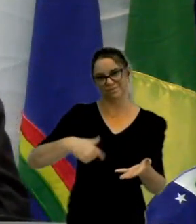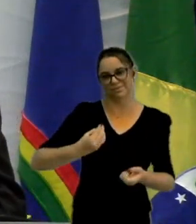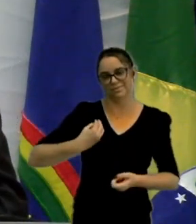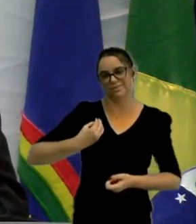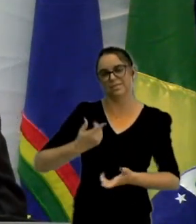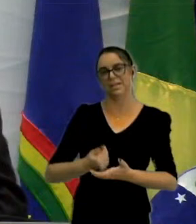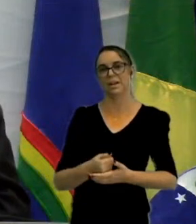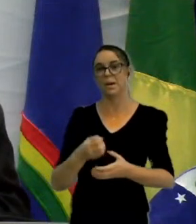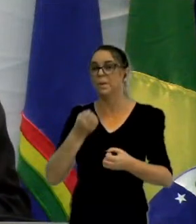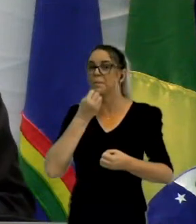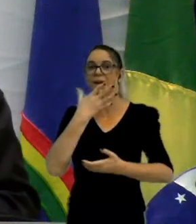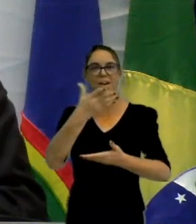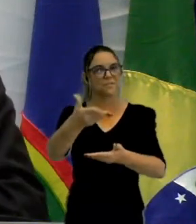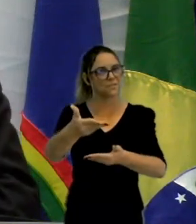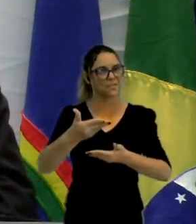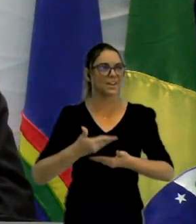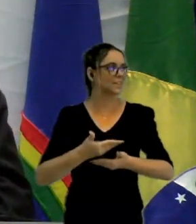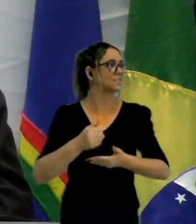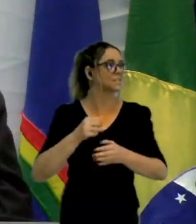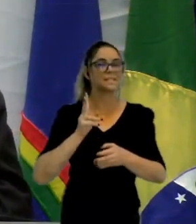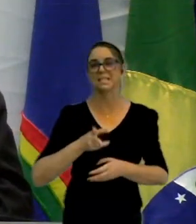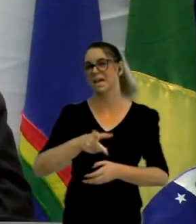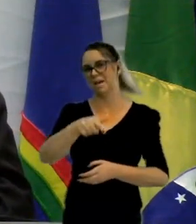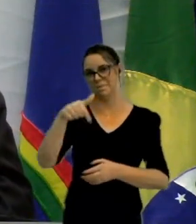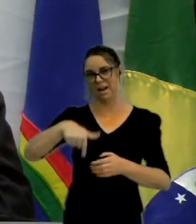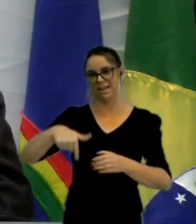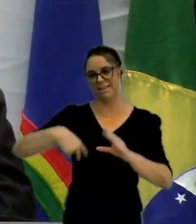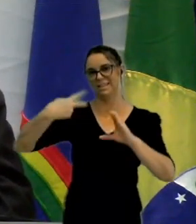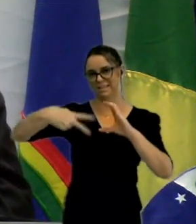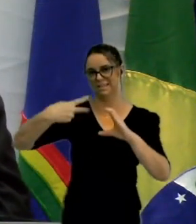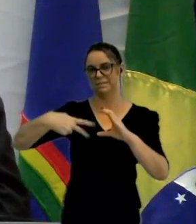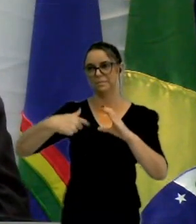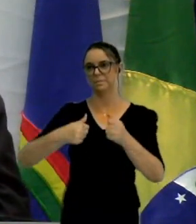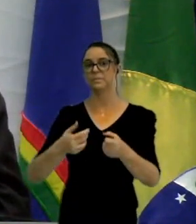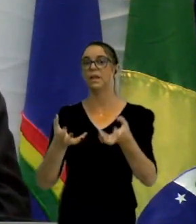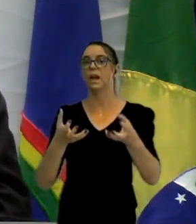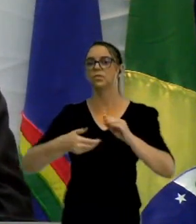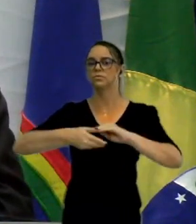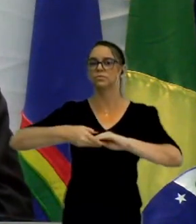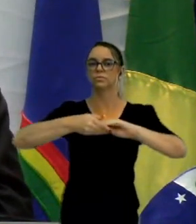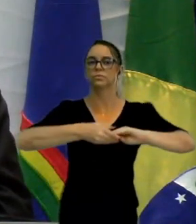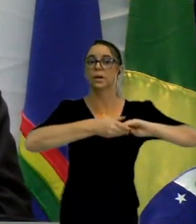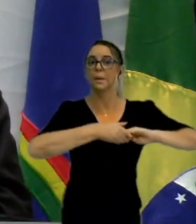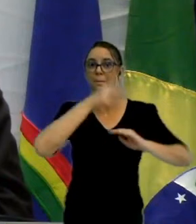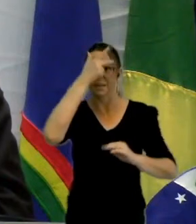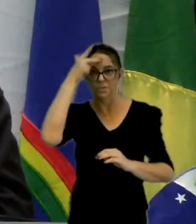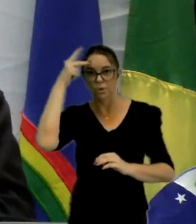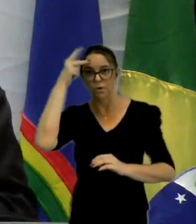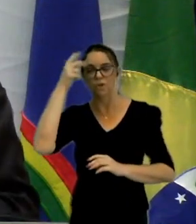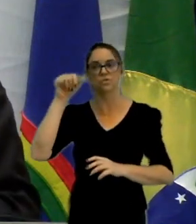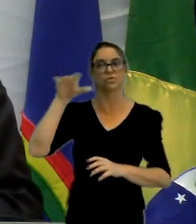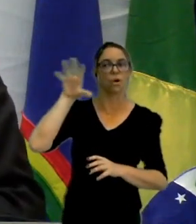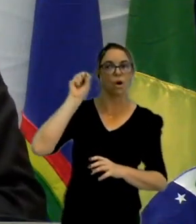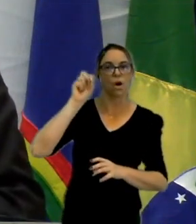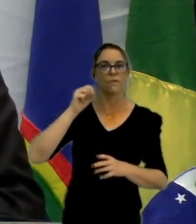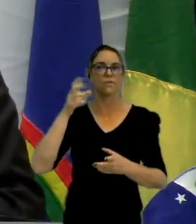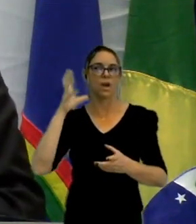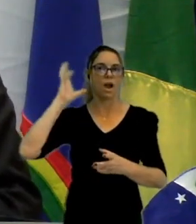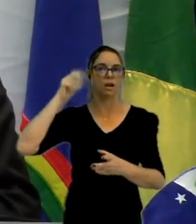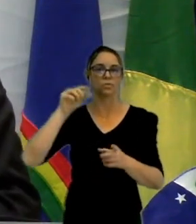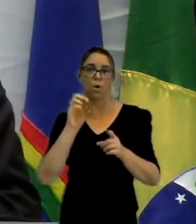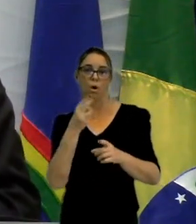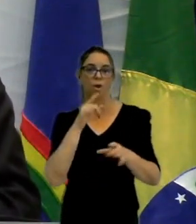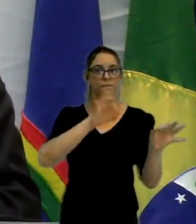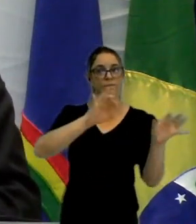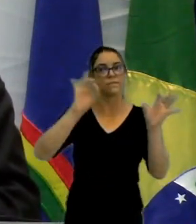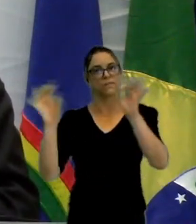que todos sejam bem-vindos a esta casa. Quero também cumprimentar alguns telespectadores e ouvintes da sessão aqui desta